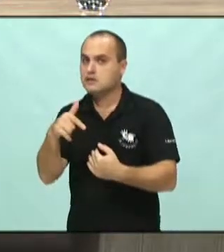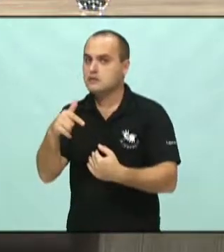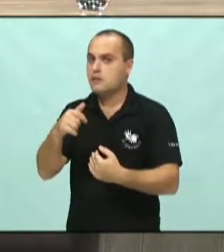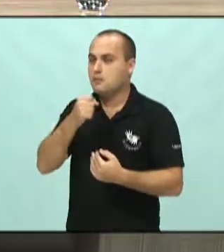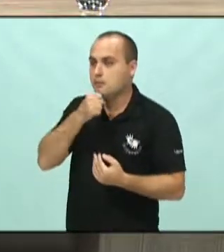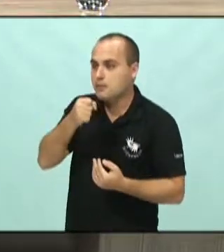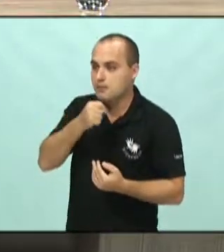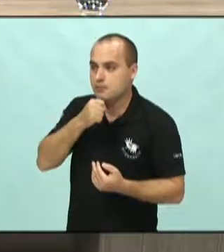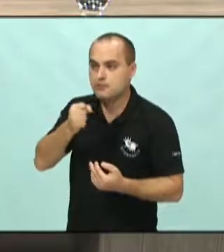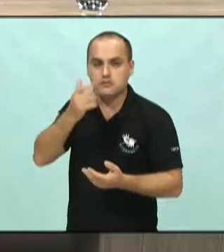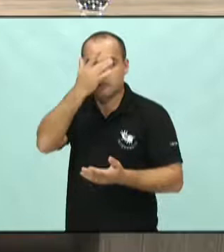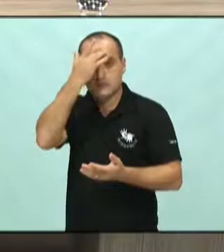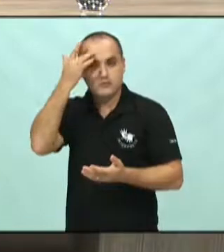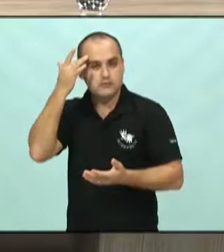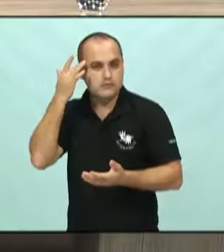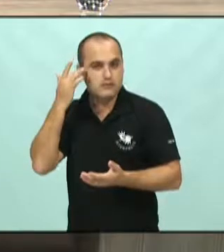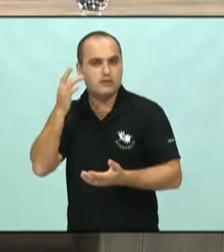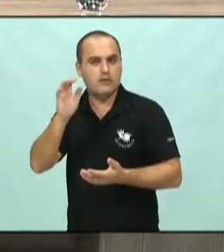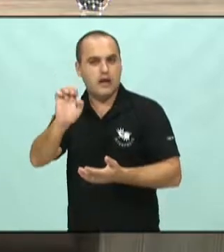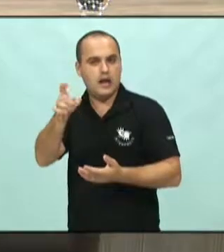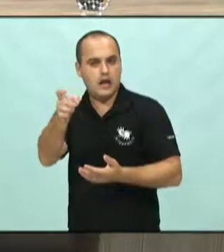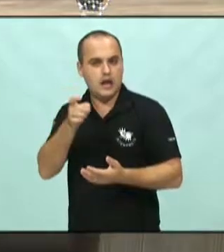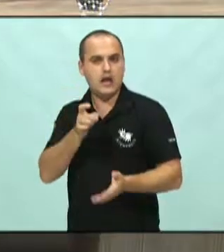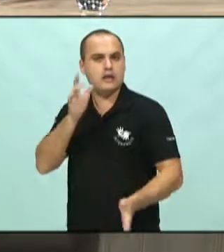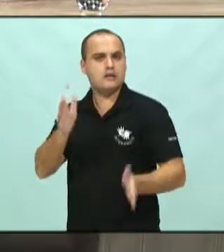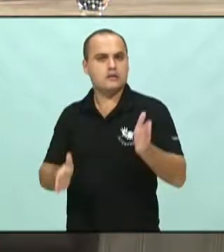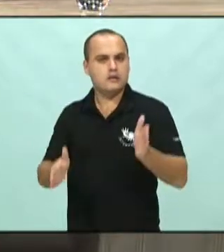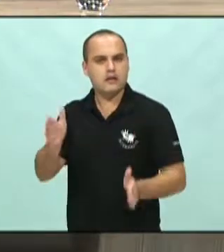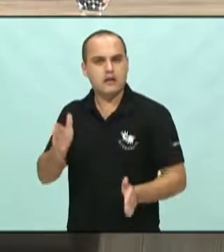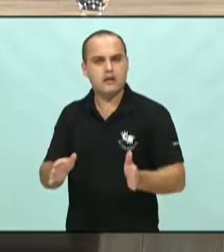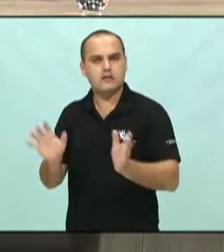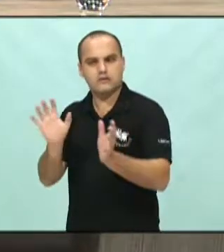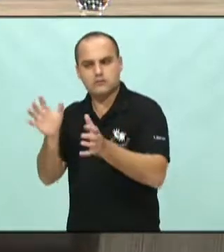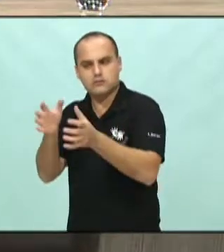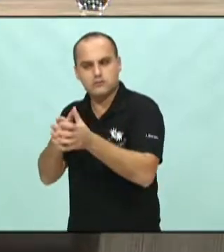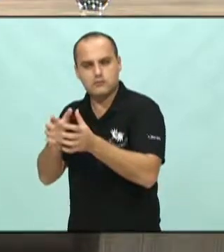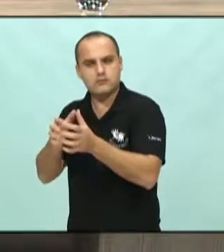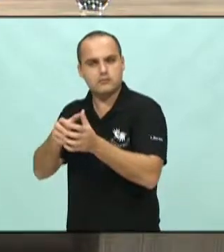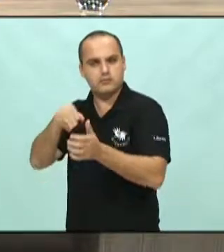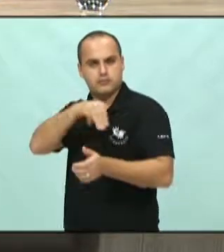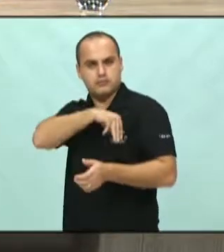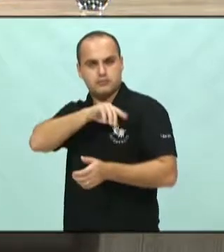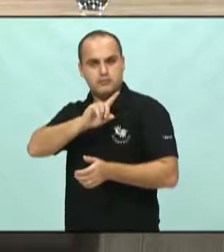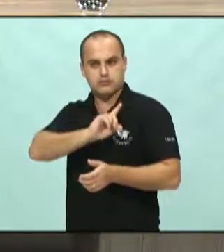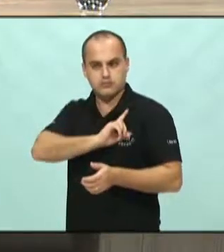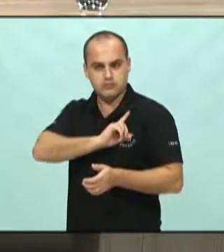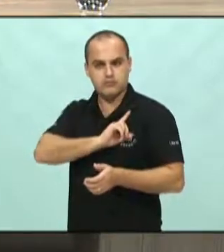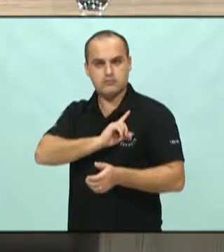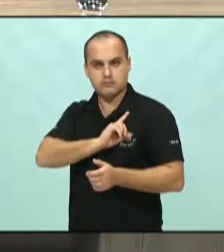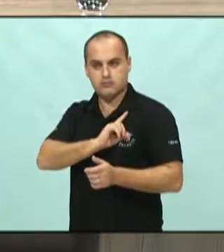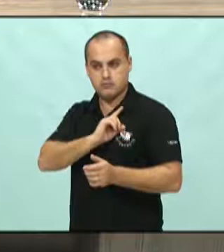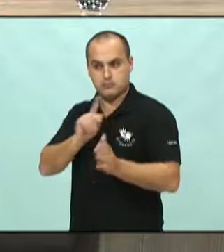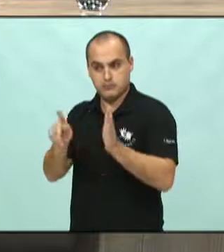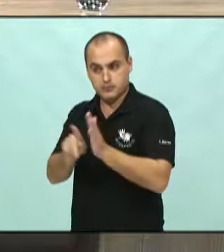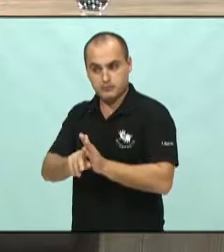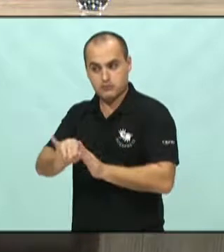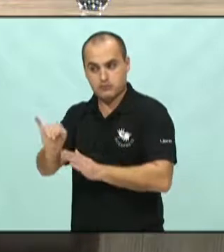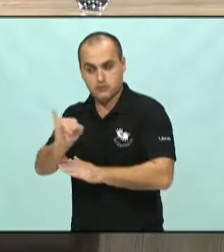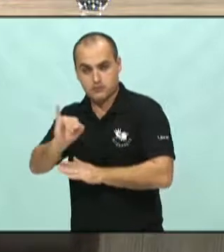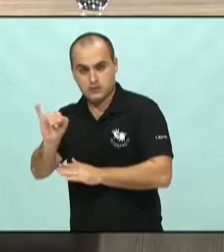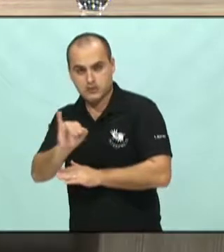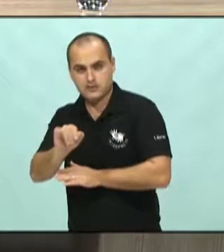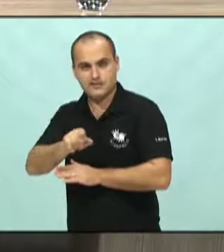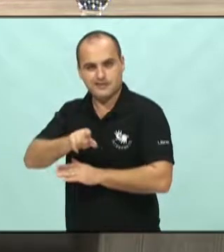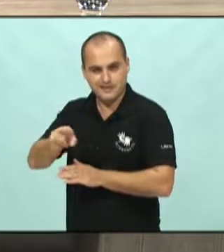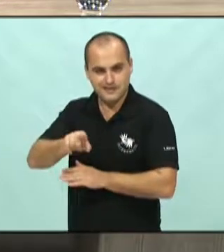você colheu, diversos atletas que passaram ao longo dos anos aqui por Itajaí, pelo Clube Náutico